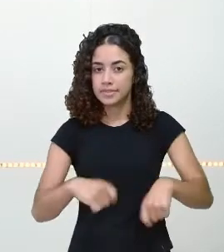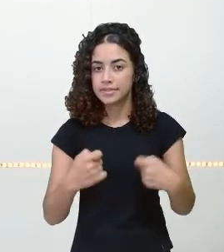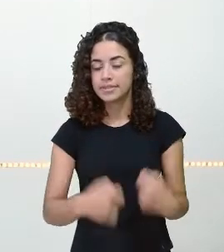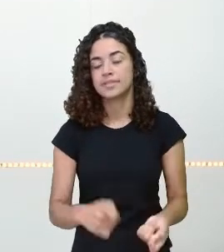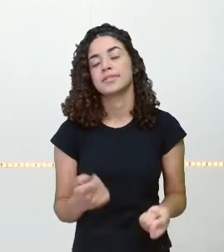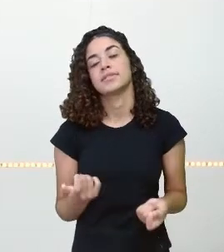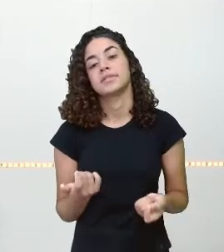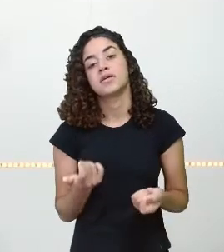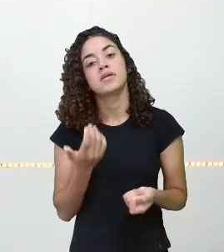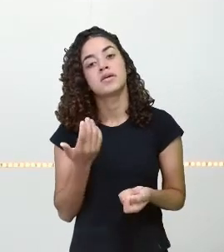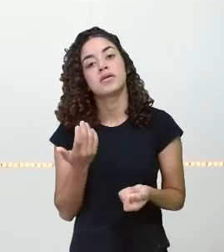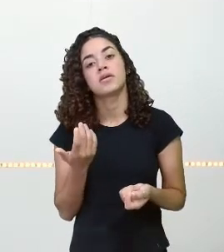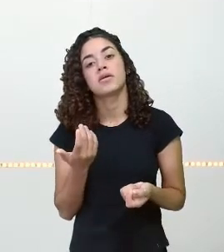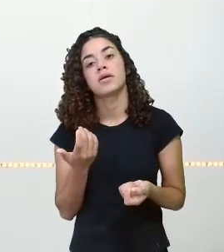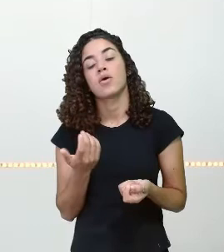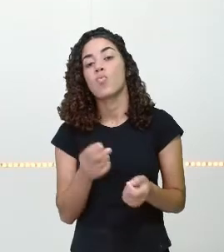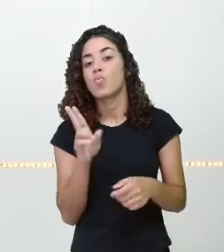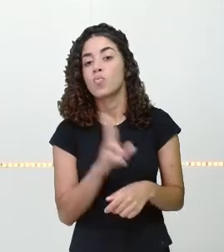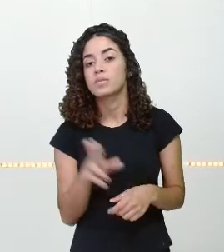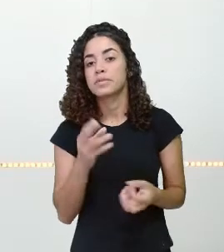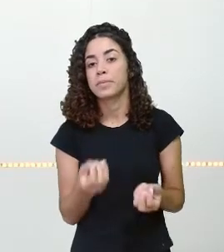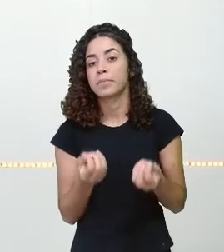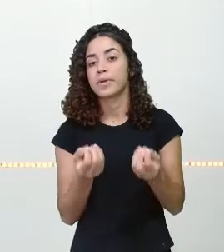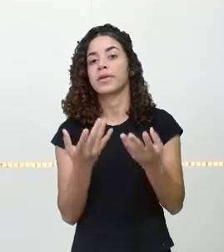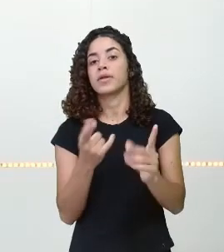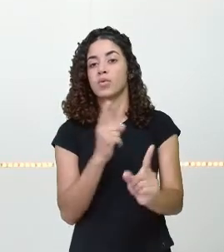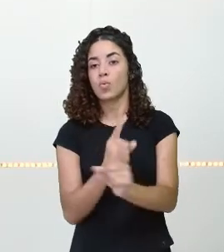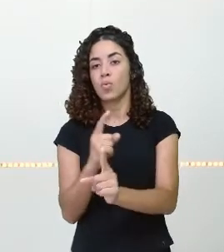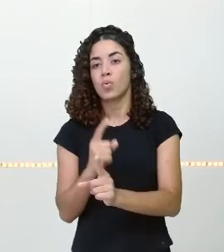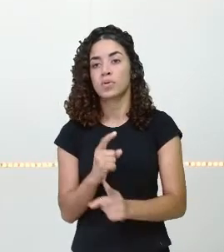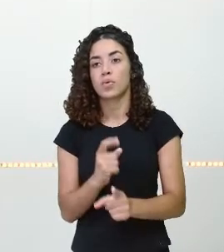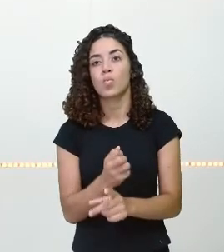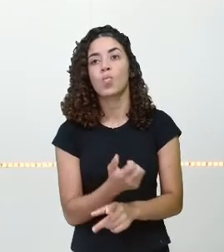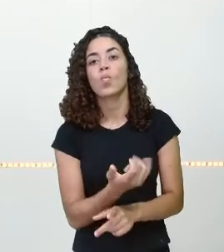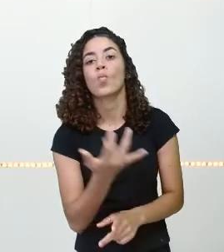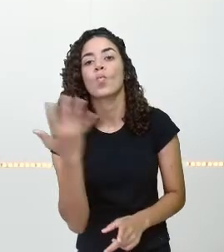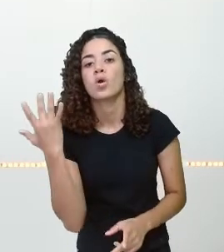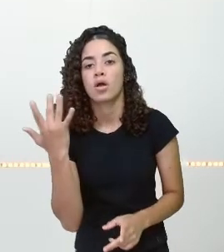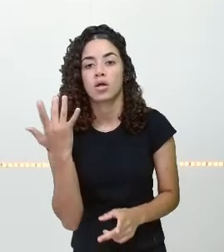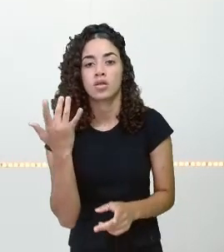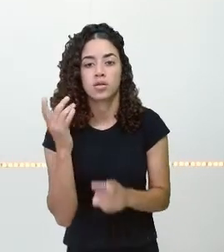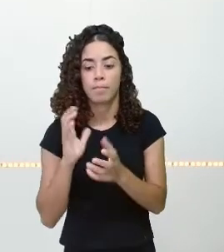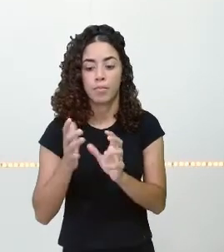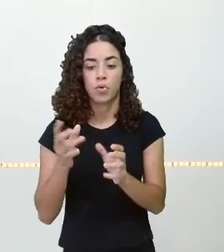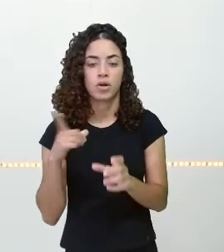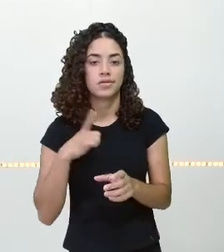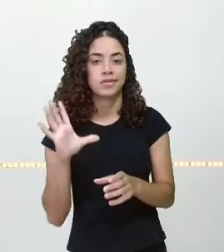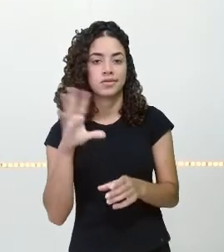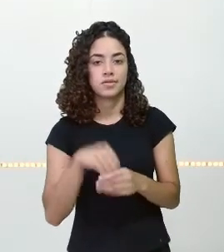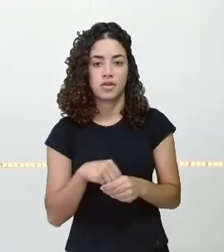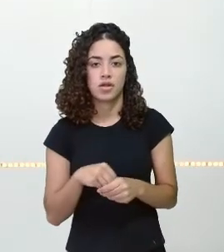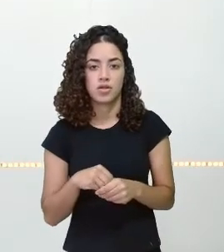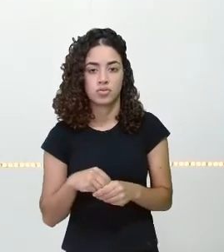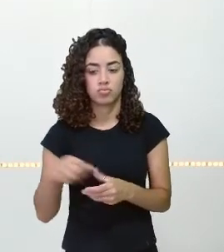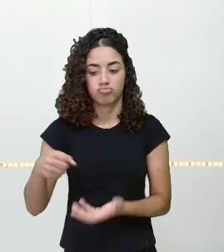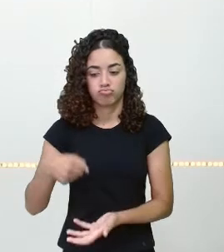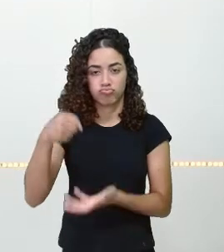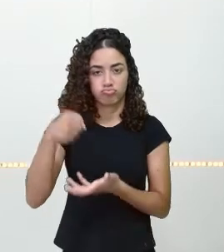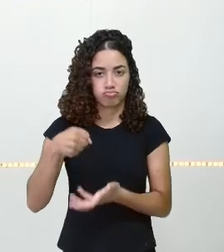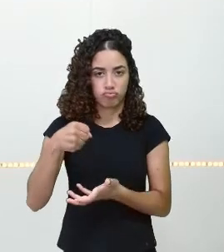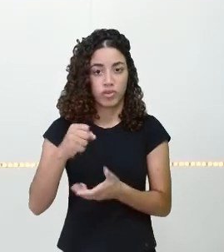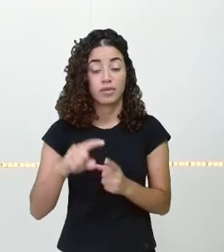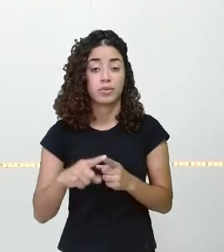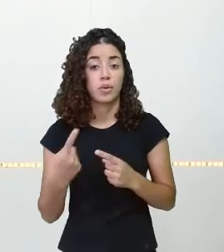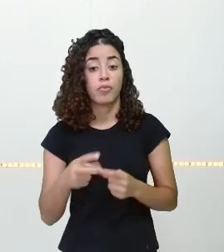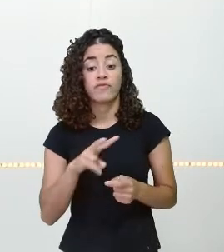recorrer para descobrir a quantidade de bolinhas que tem nesses sacos. Depois a gente vai fazer uma sequência